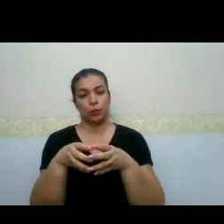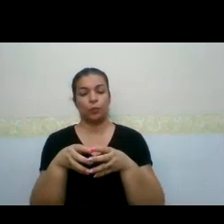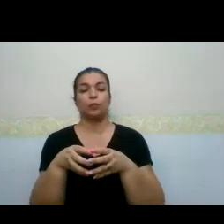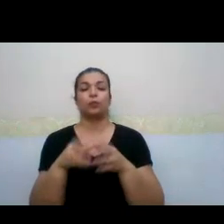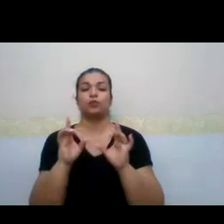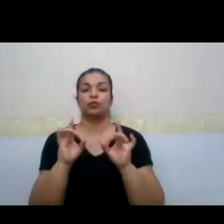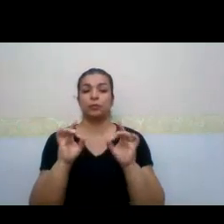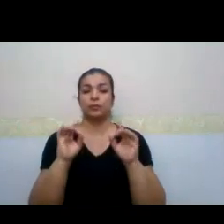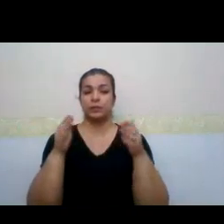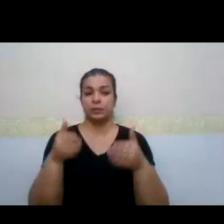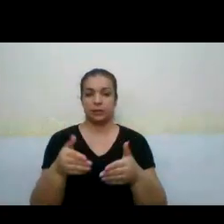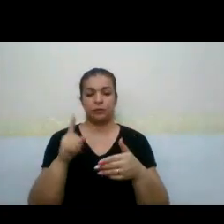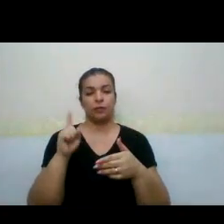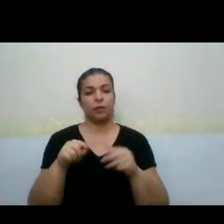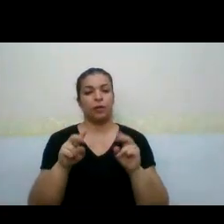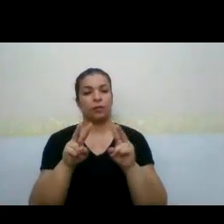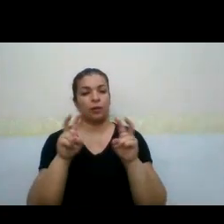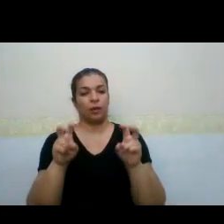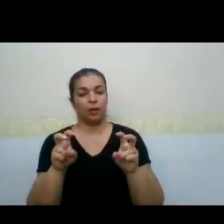específico para a temática de